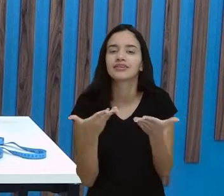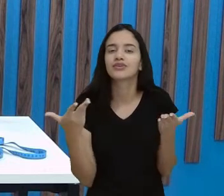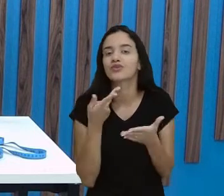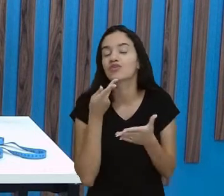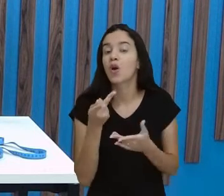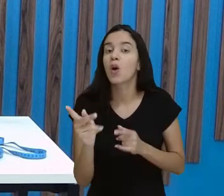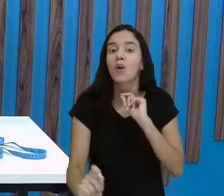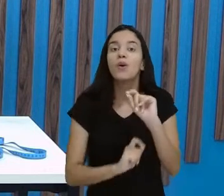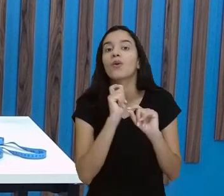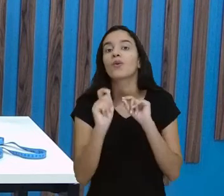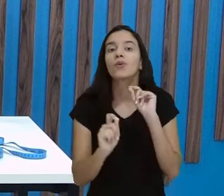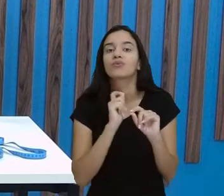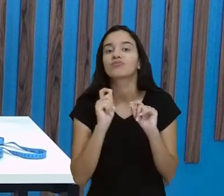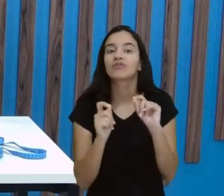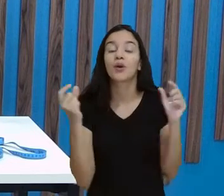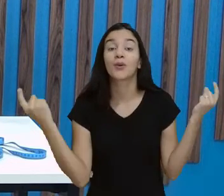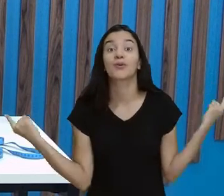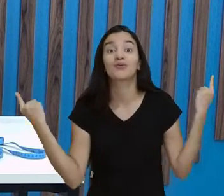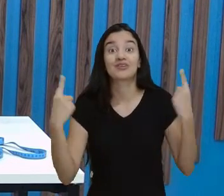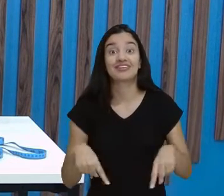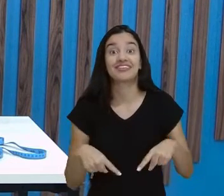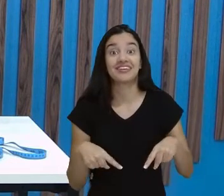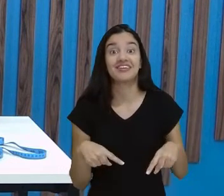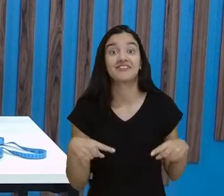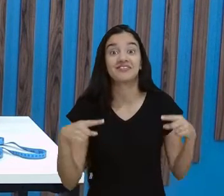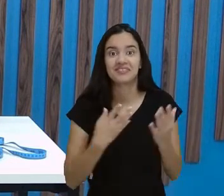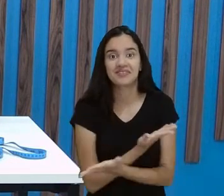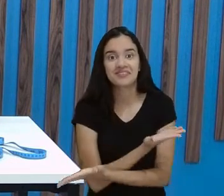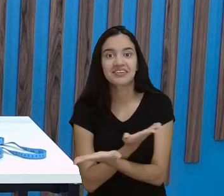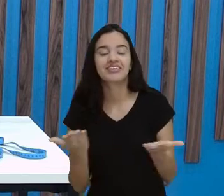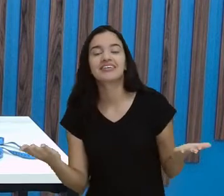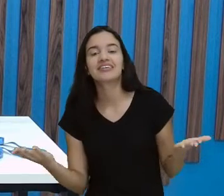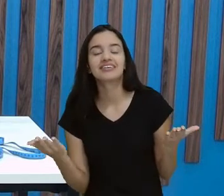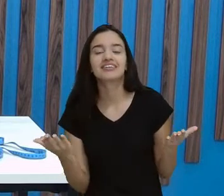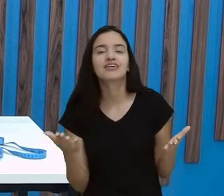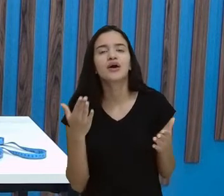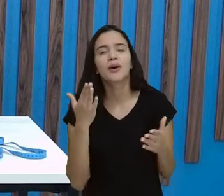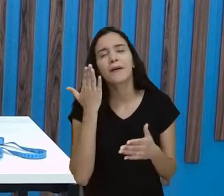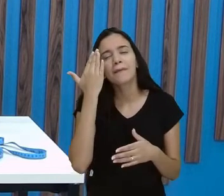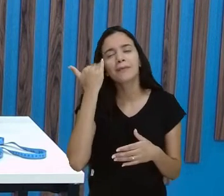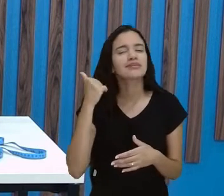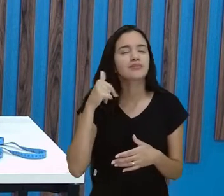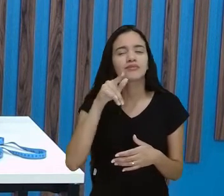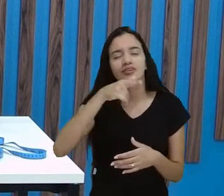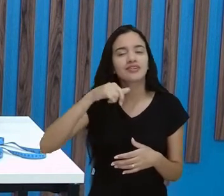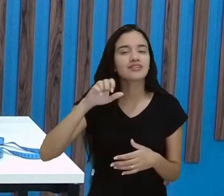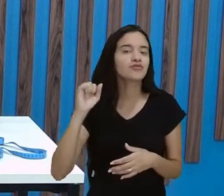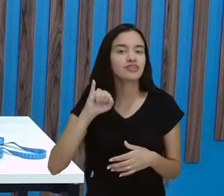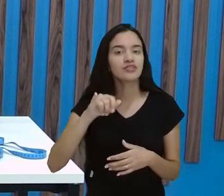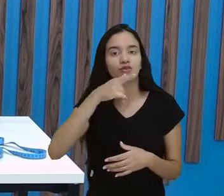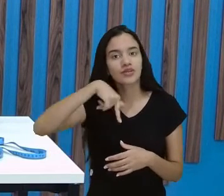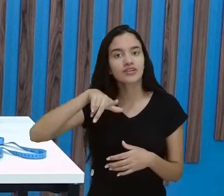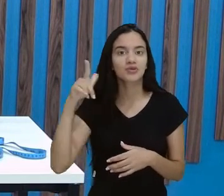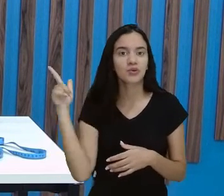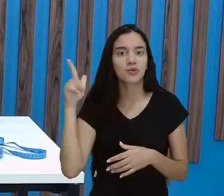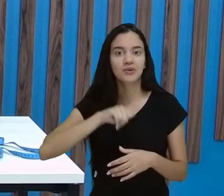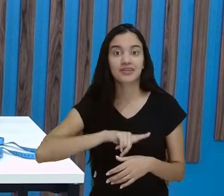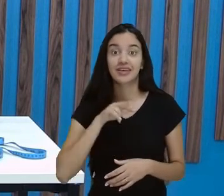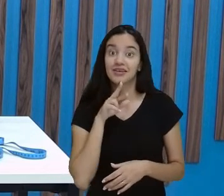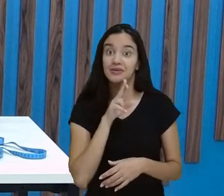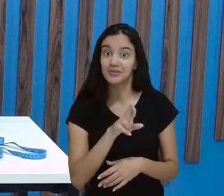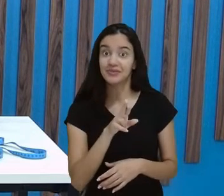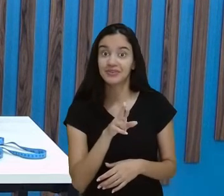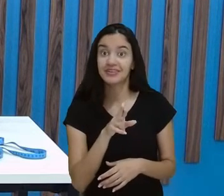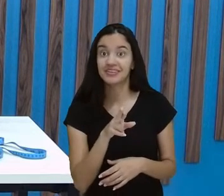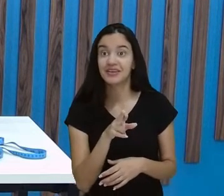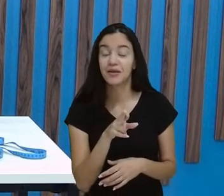isso. E eu vou trazer um desafio aqui para vocês, para ver se vocês conseguem responder. Preste atenção. Deixa eu ver quem